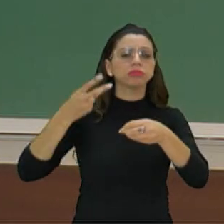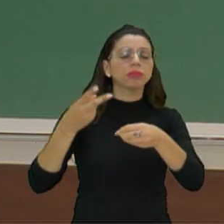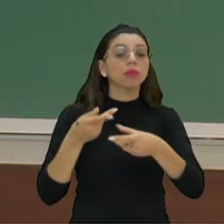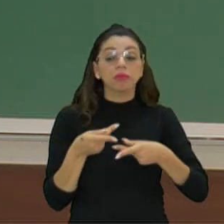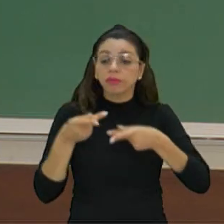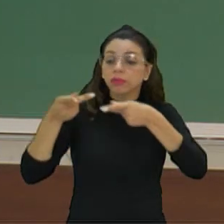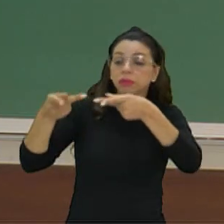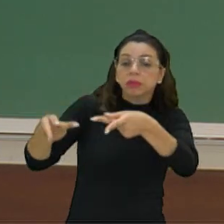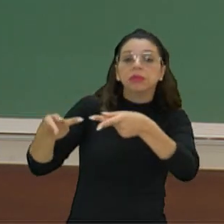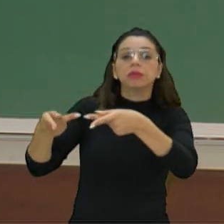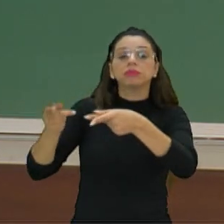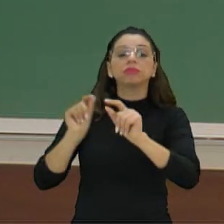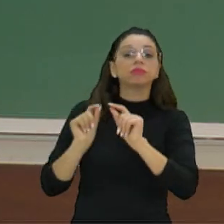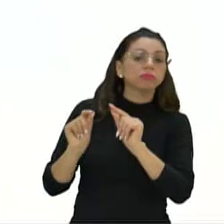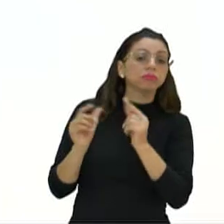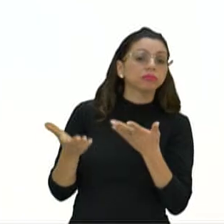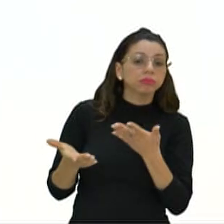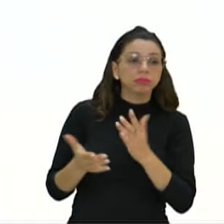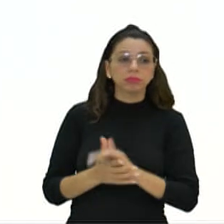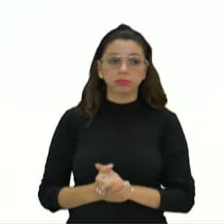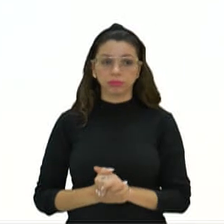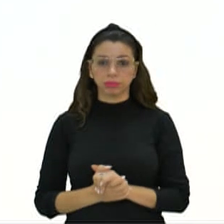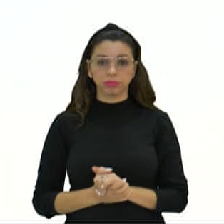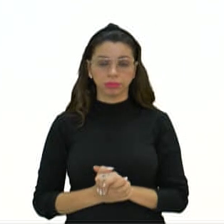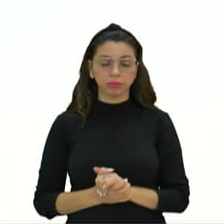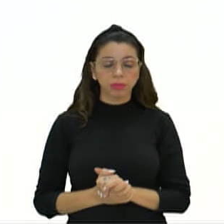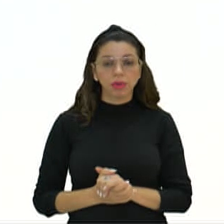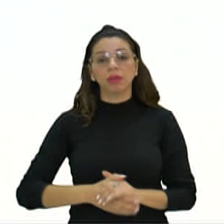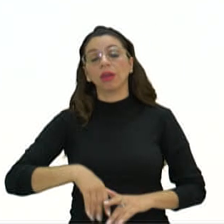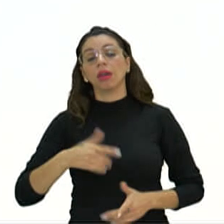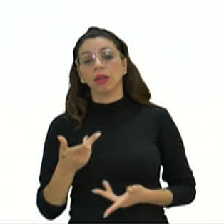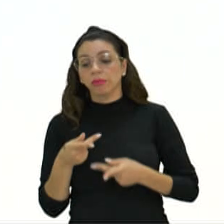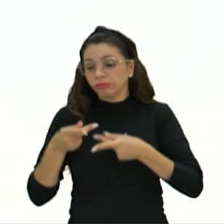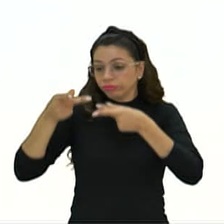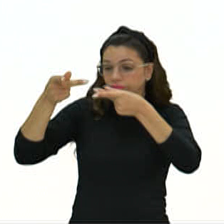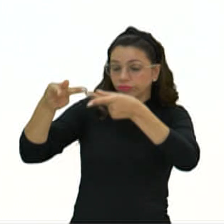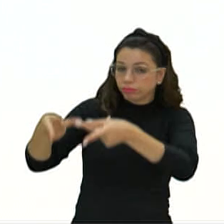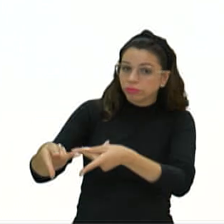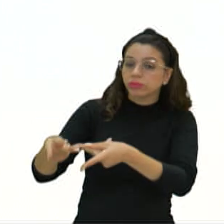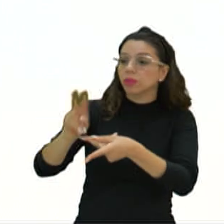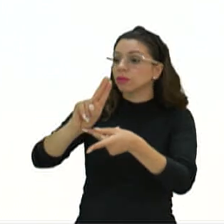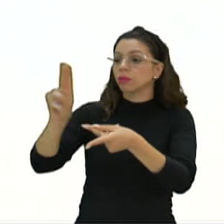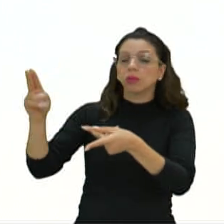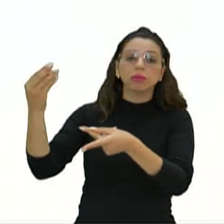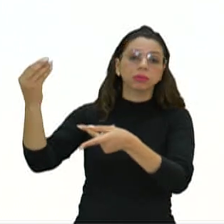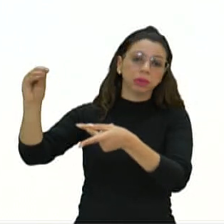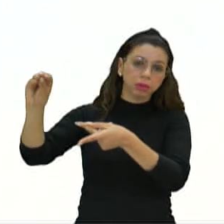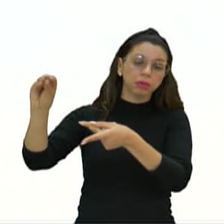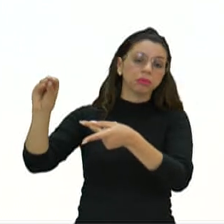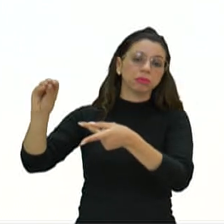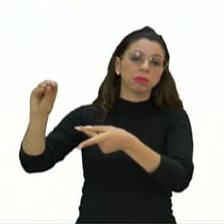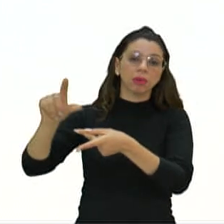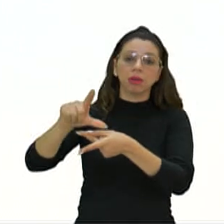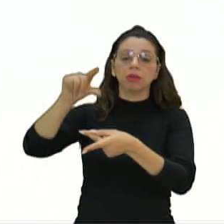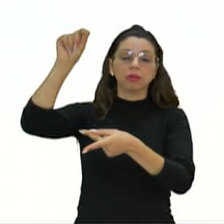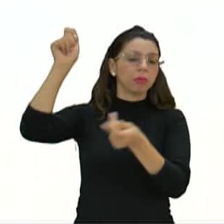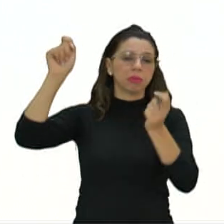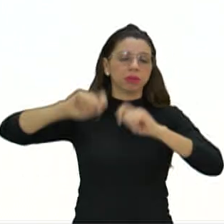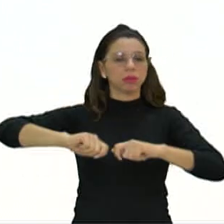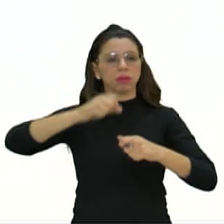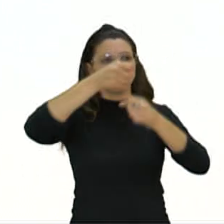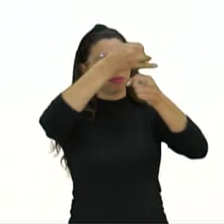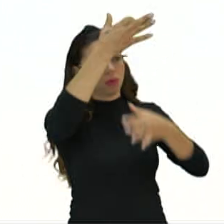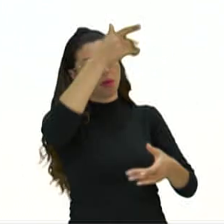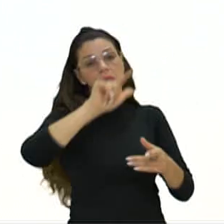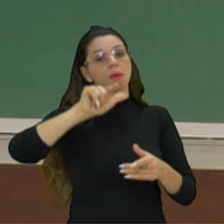de visitar. I'd like to visit, eu gostaria de visitar, e daí você colocaria qualquer uma delas, não necessariamente essas,